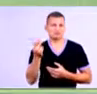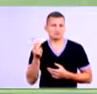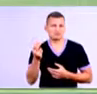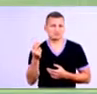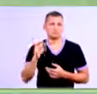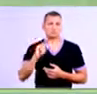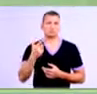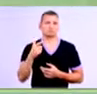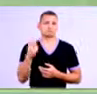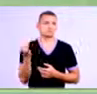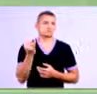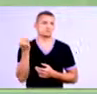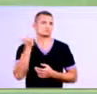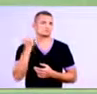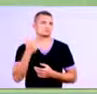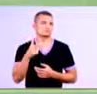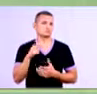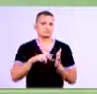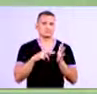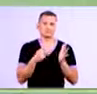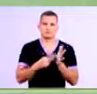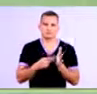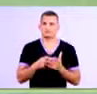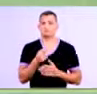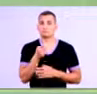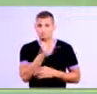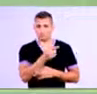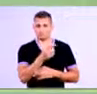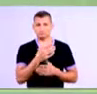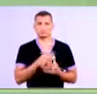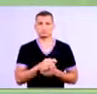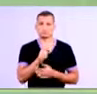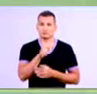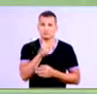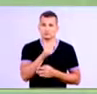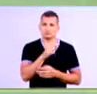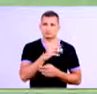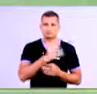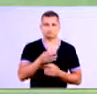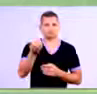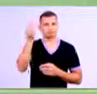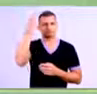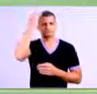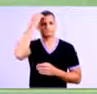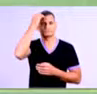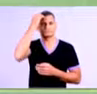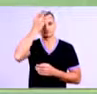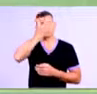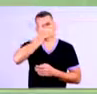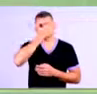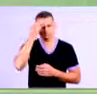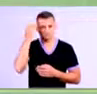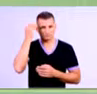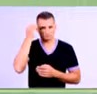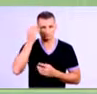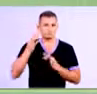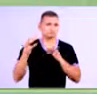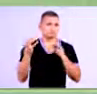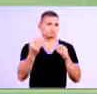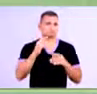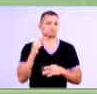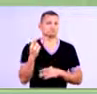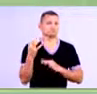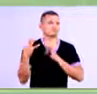importância, não traz significado para ele, ele joga lá no limo do esquecimento. Nós todos somos assim,